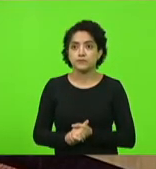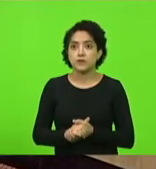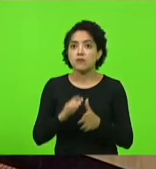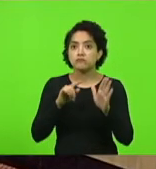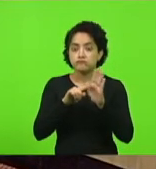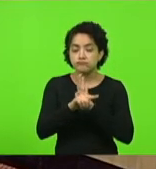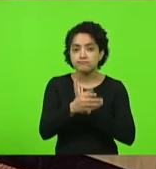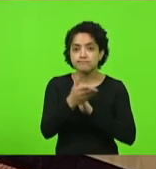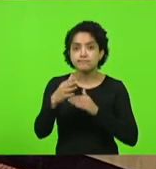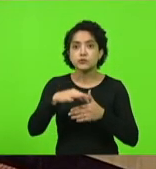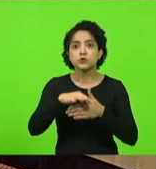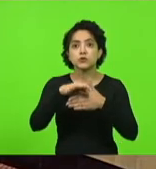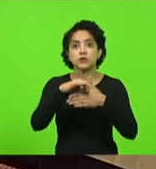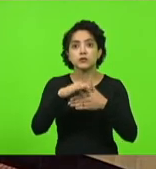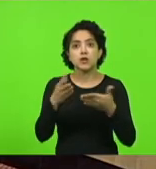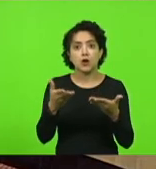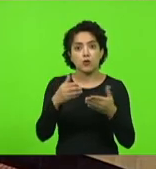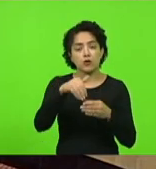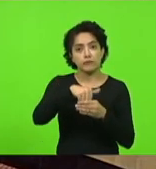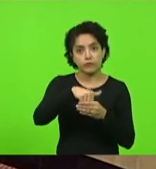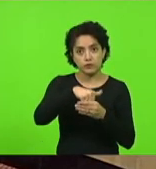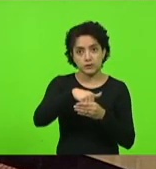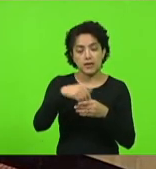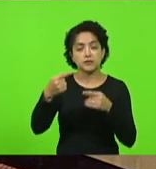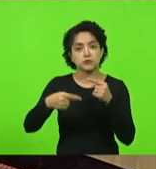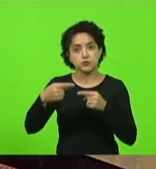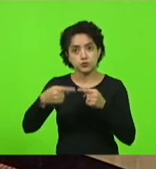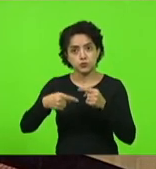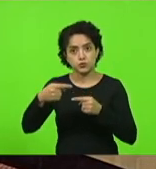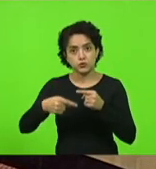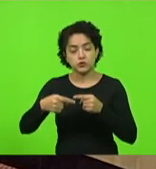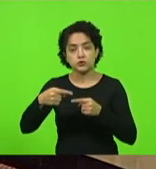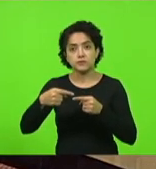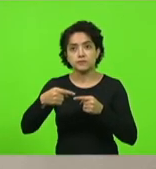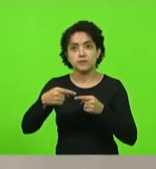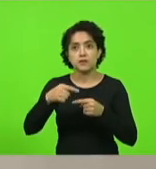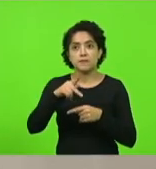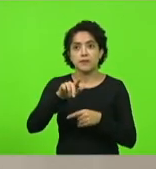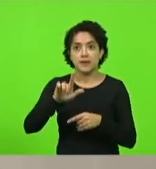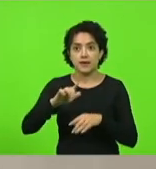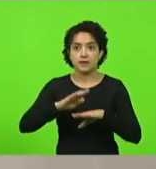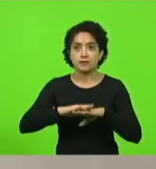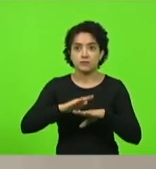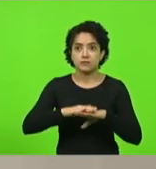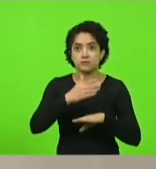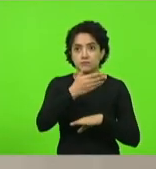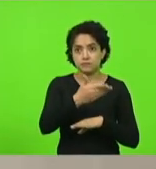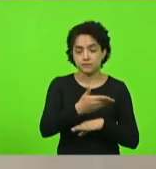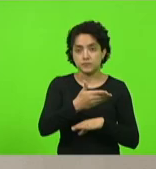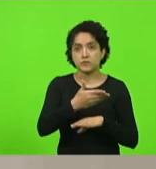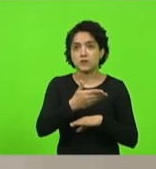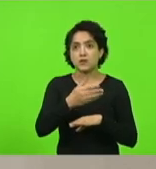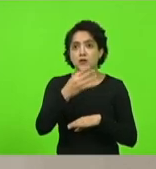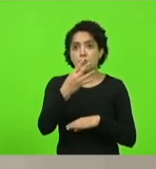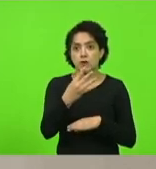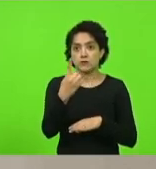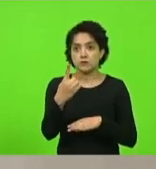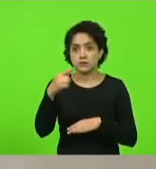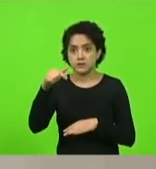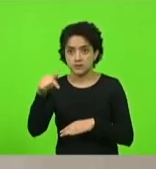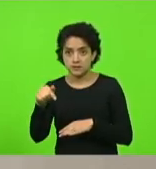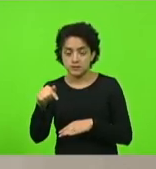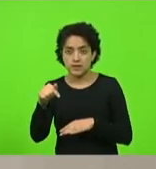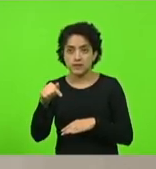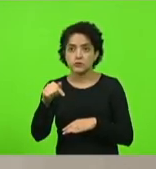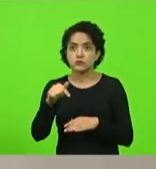senhores líderes, se podemos votar, discutir e votar extra pauta, PL de autoria do deputado Jerry Comper, 417, que dispõe sobre